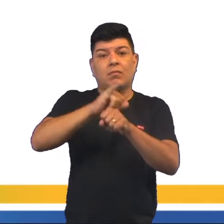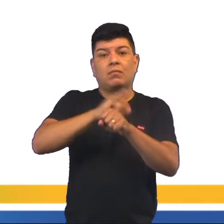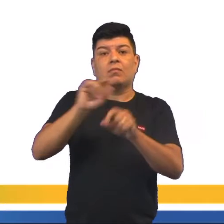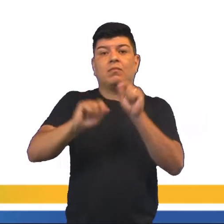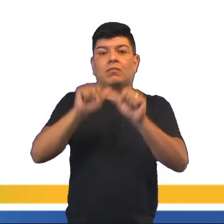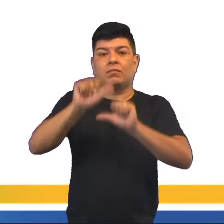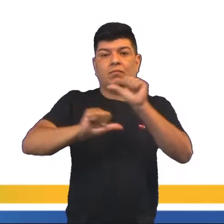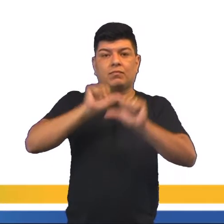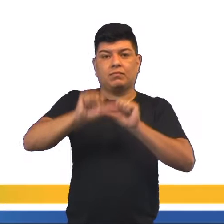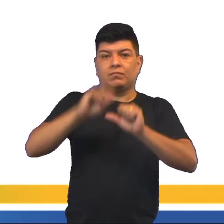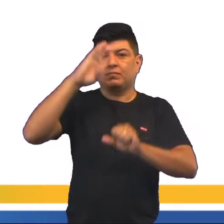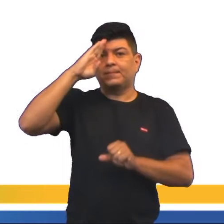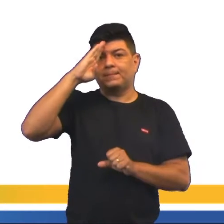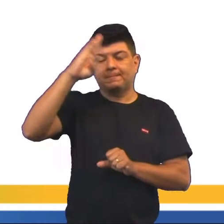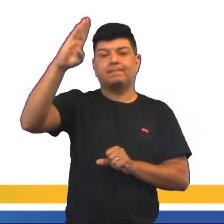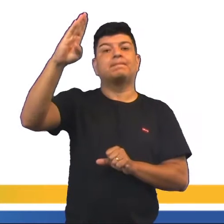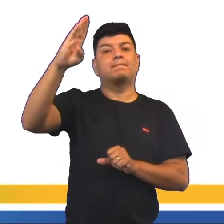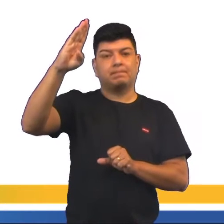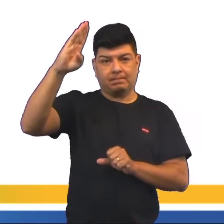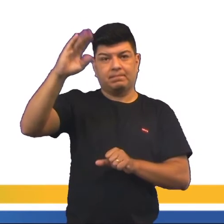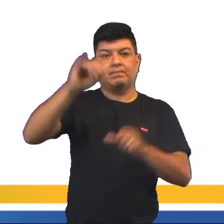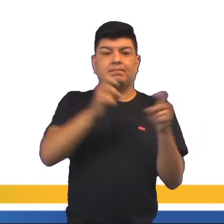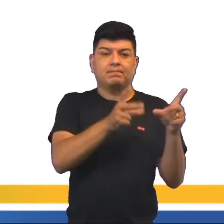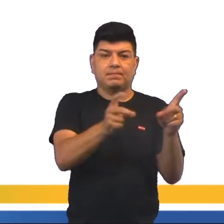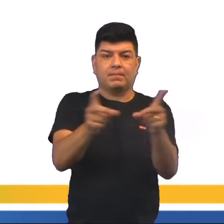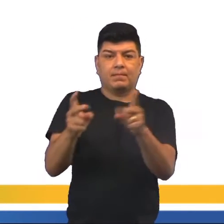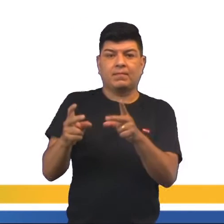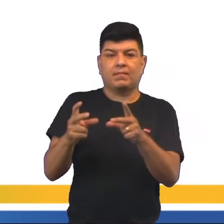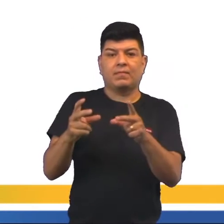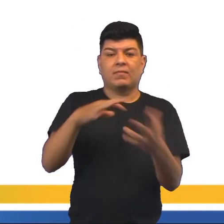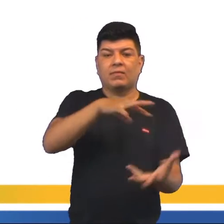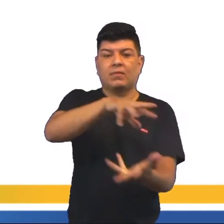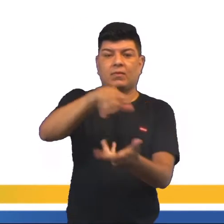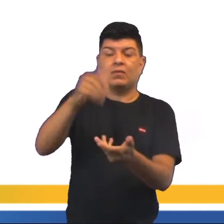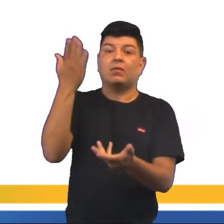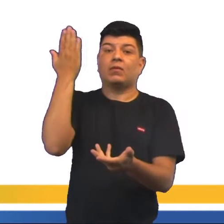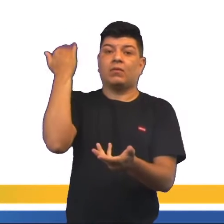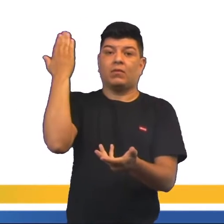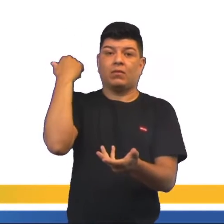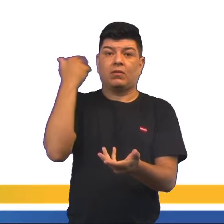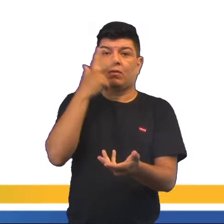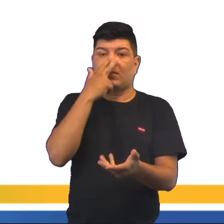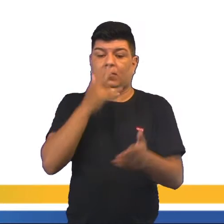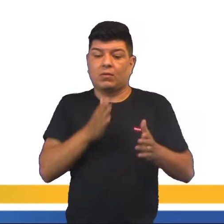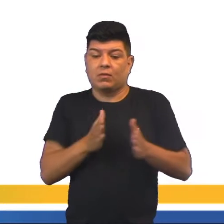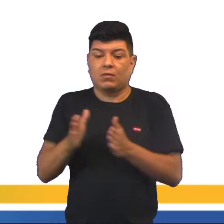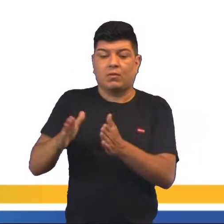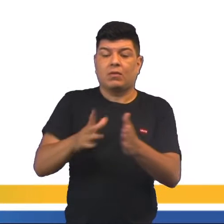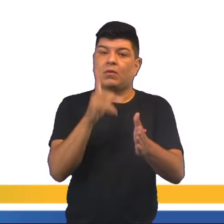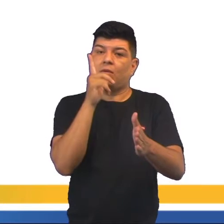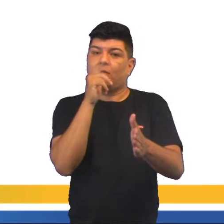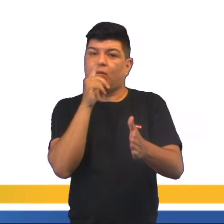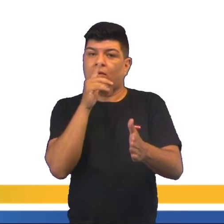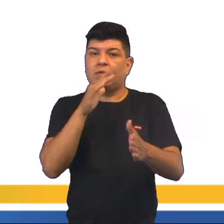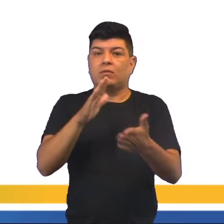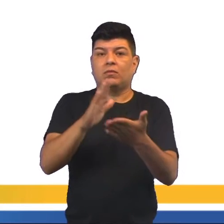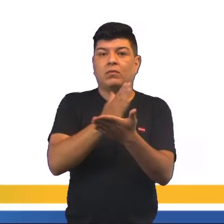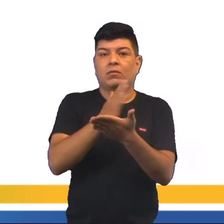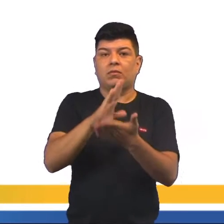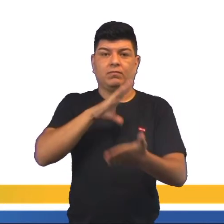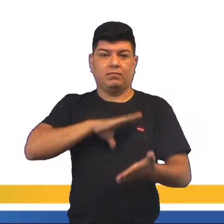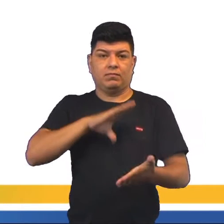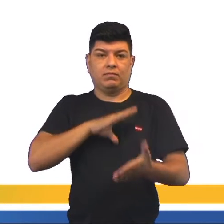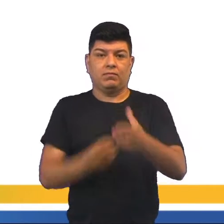estratégica transformou em um dos principais entrepostos comerciais do mundo antigo e o extenso Rio Jordão abrigou a grande maioria das